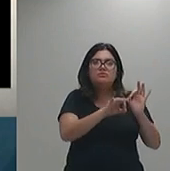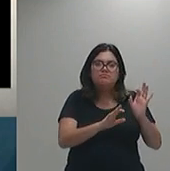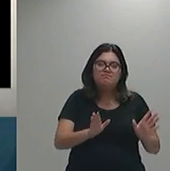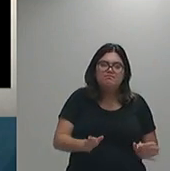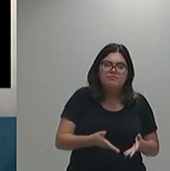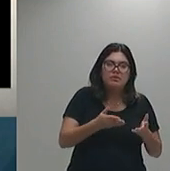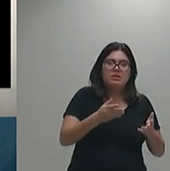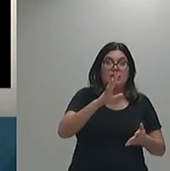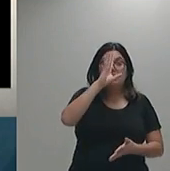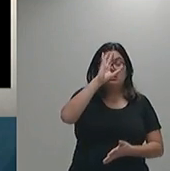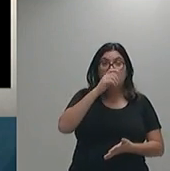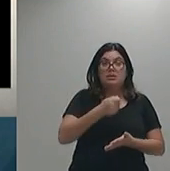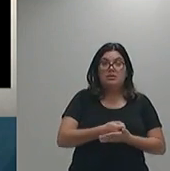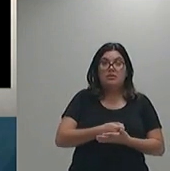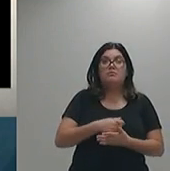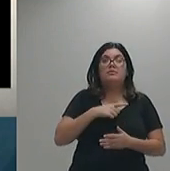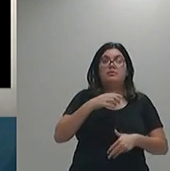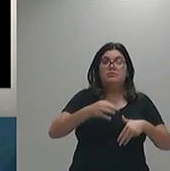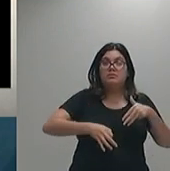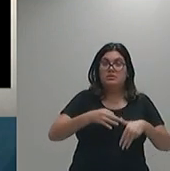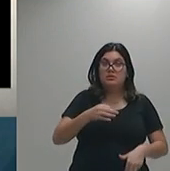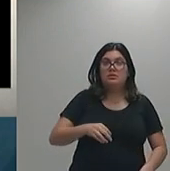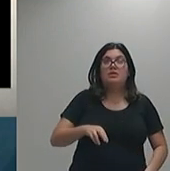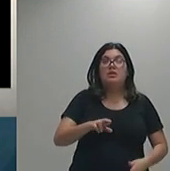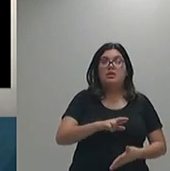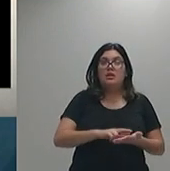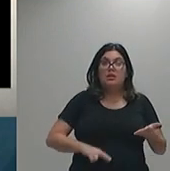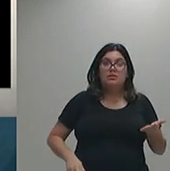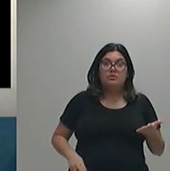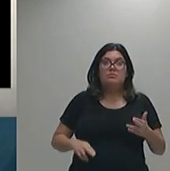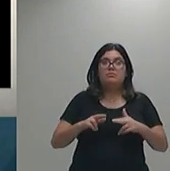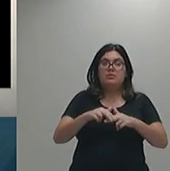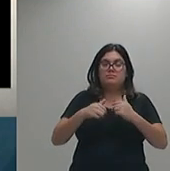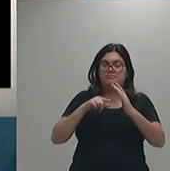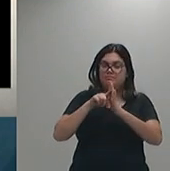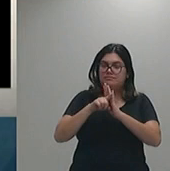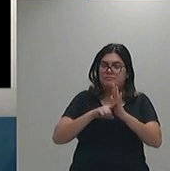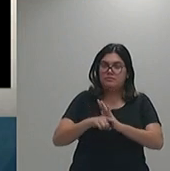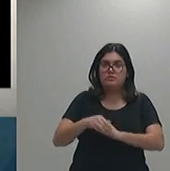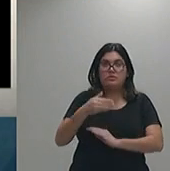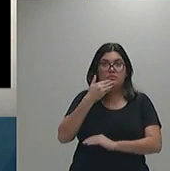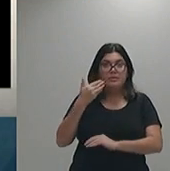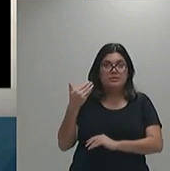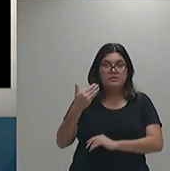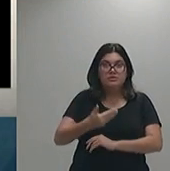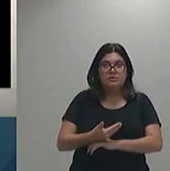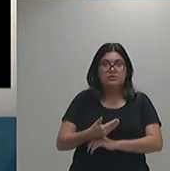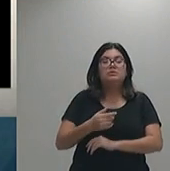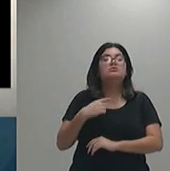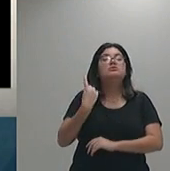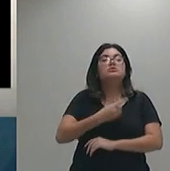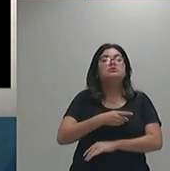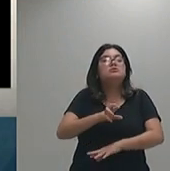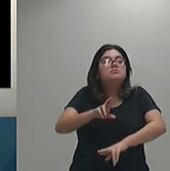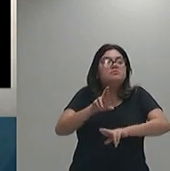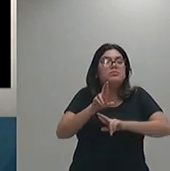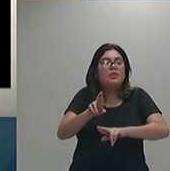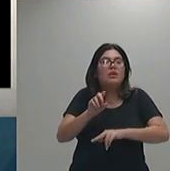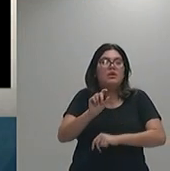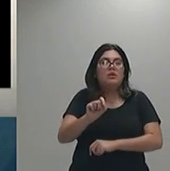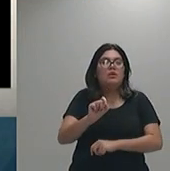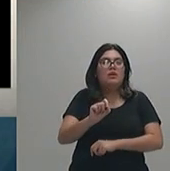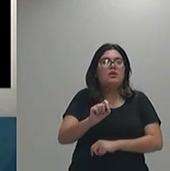proferida pelo eminente relator por ocasião do exame do pedido liminar o que se espera é o provimento